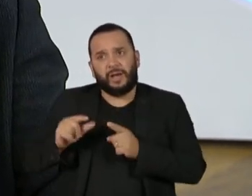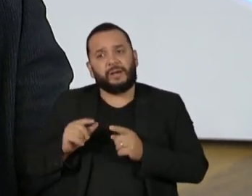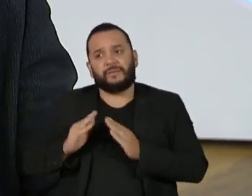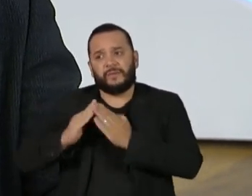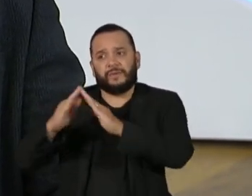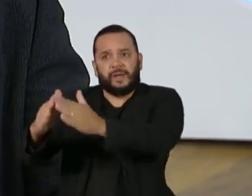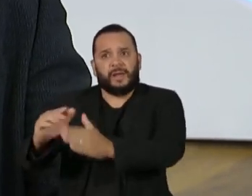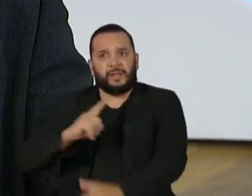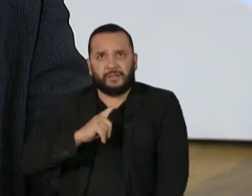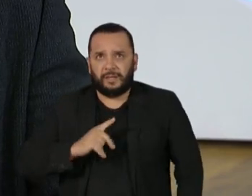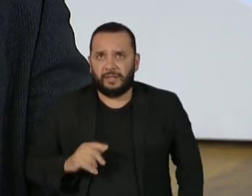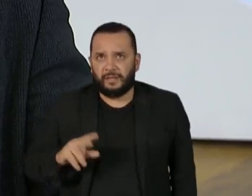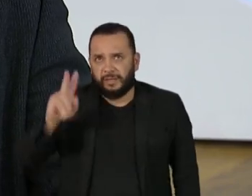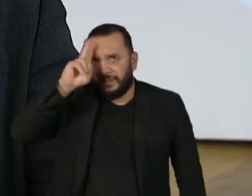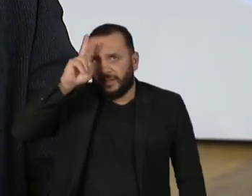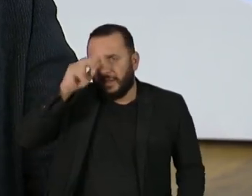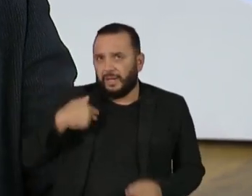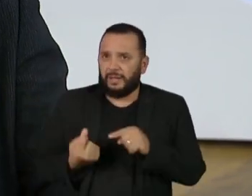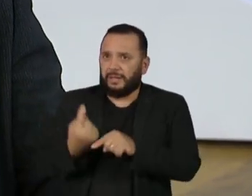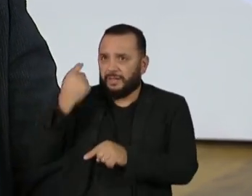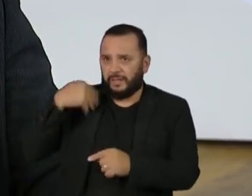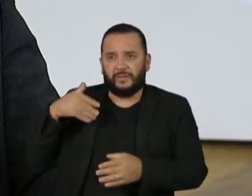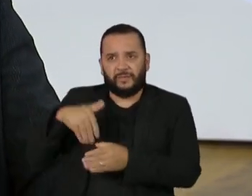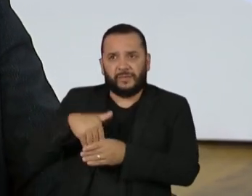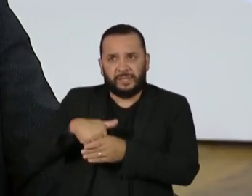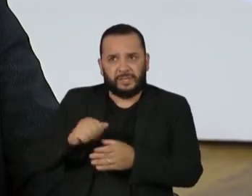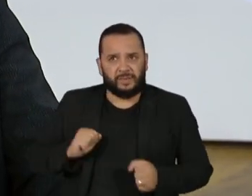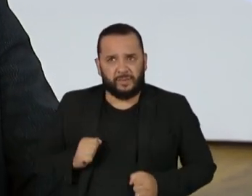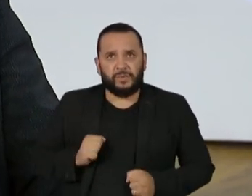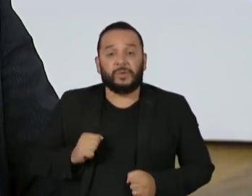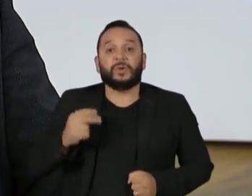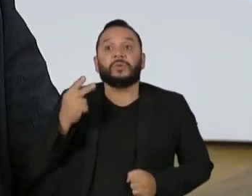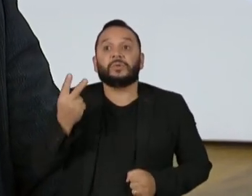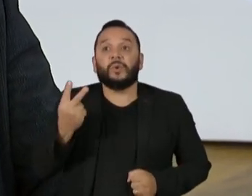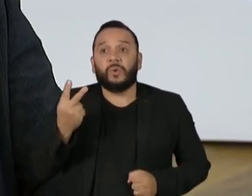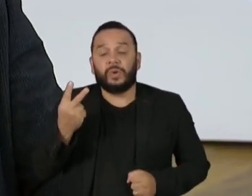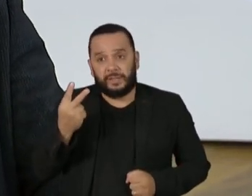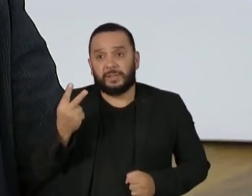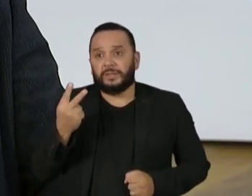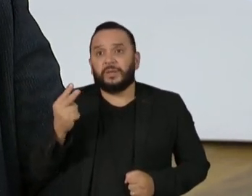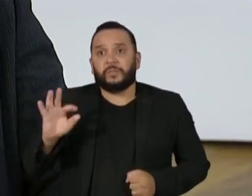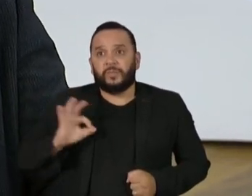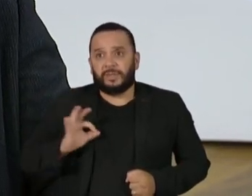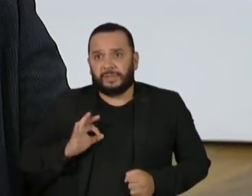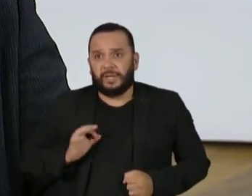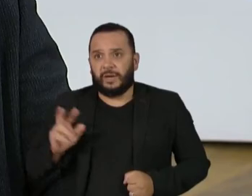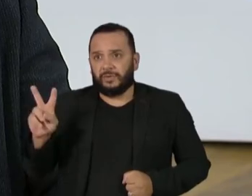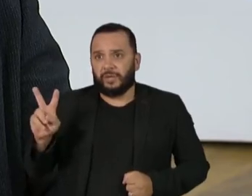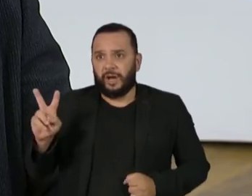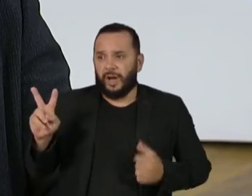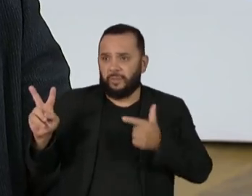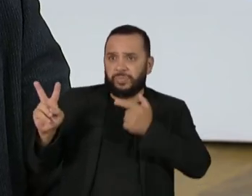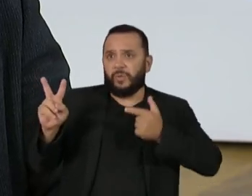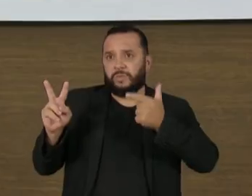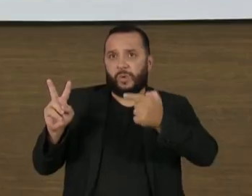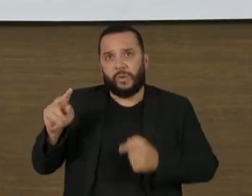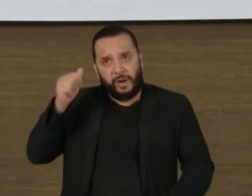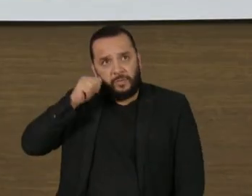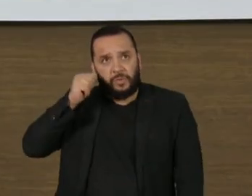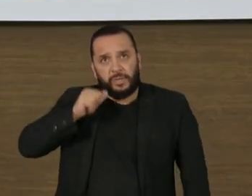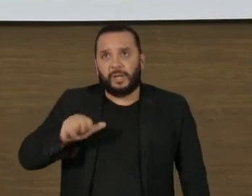caso nas eleições que dois policiais foram alvejados por criminosos a policial soldado